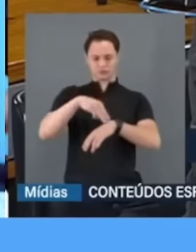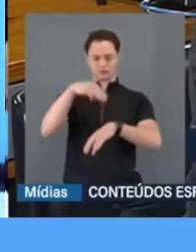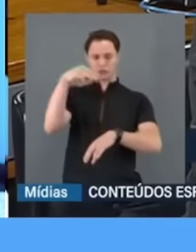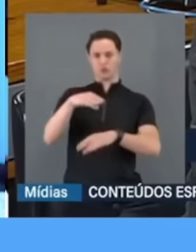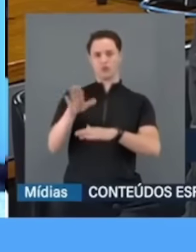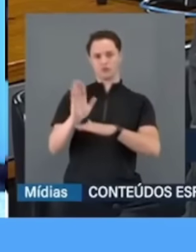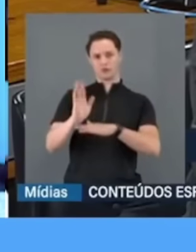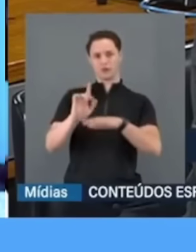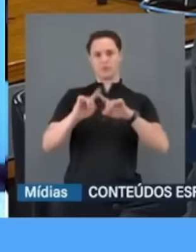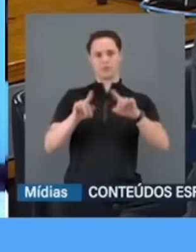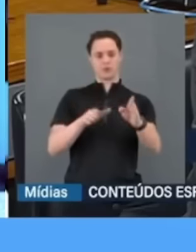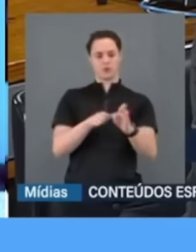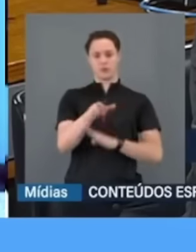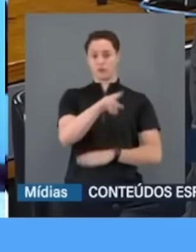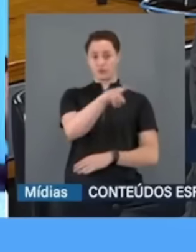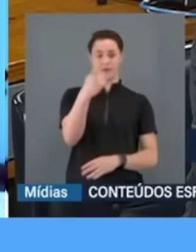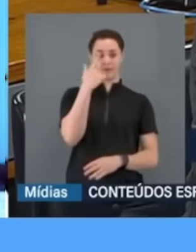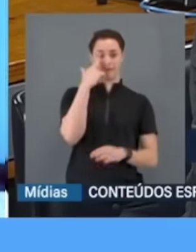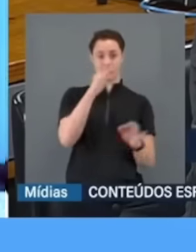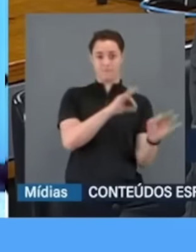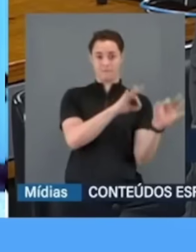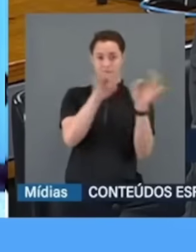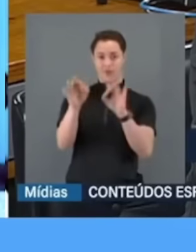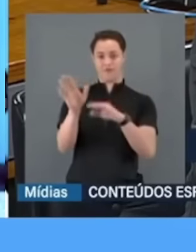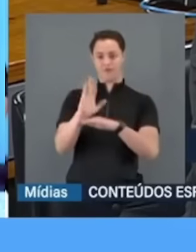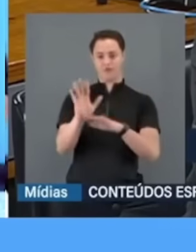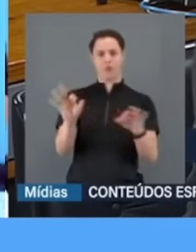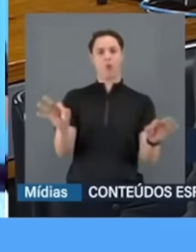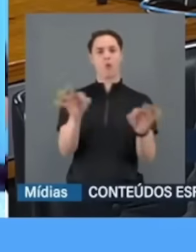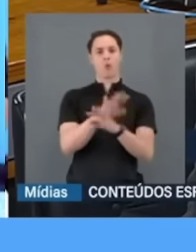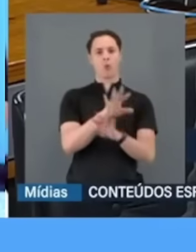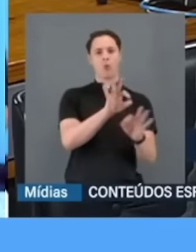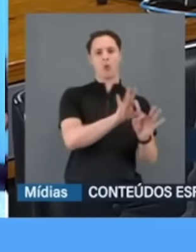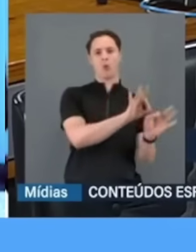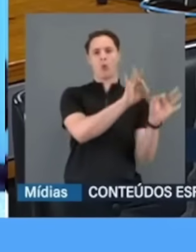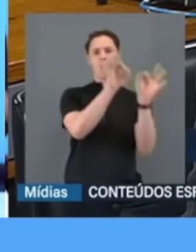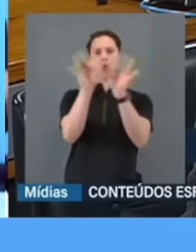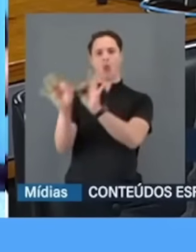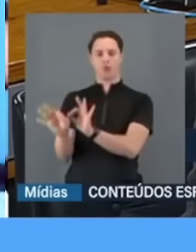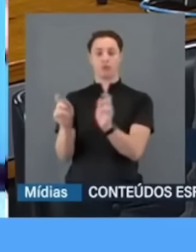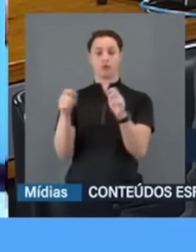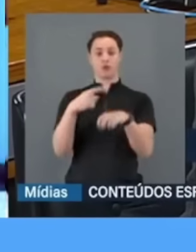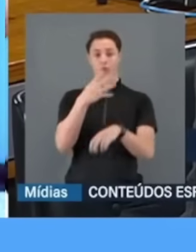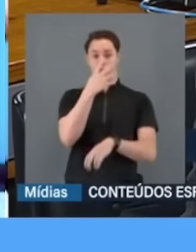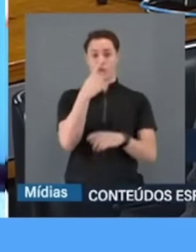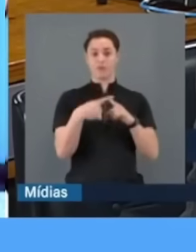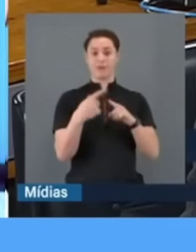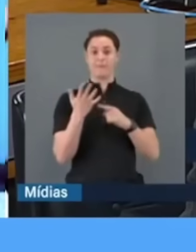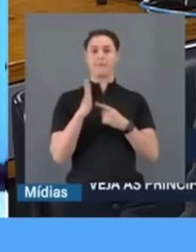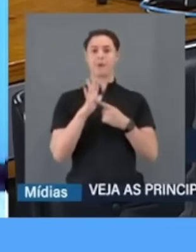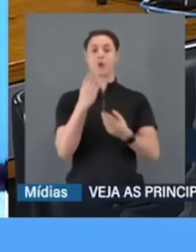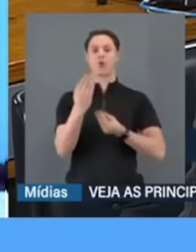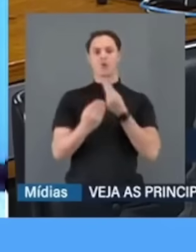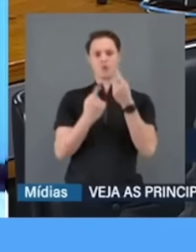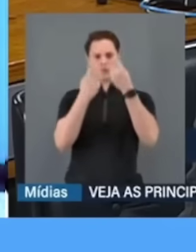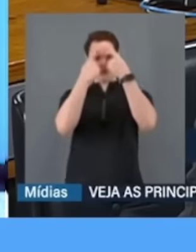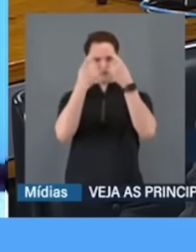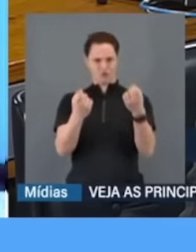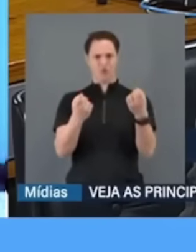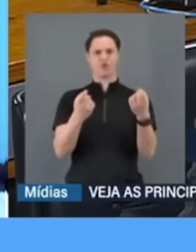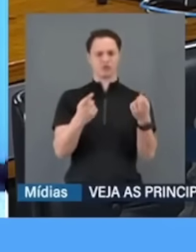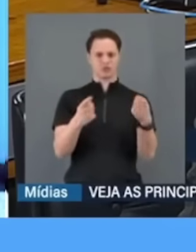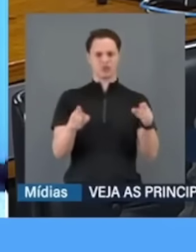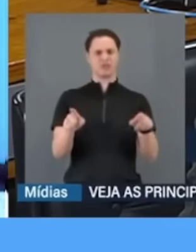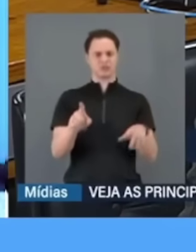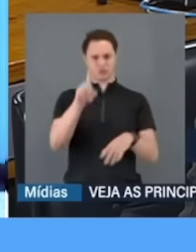eu recomendaria a todos os membros desta CPMI que ouvissem, porque ele mostra a violência e o